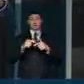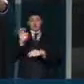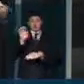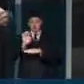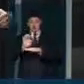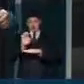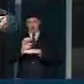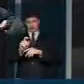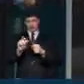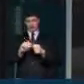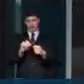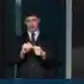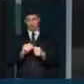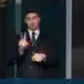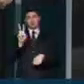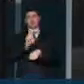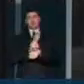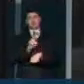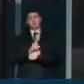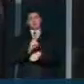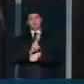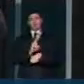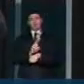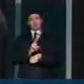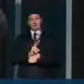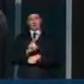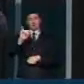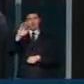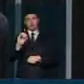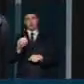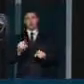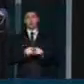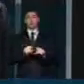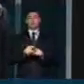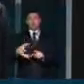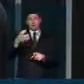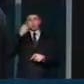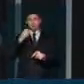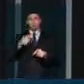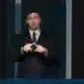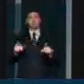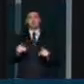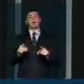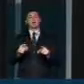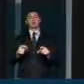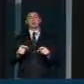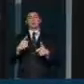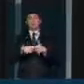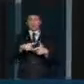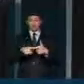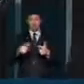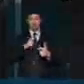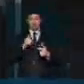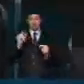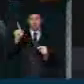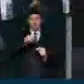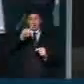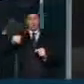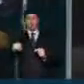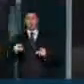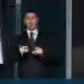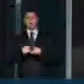estados exercem em defesa de seu fisco e de suas arrecadações, mas que, como efeito colateral, tem anulado os